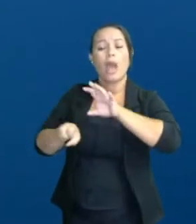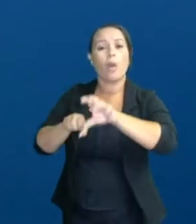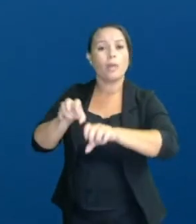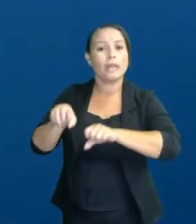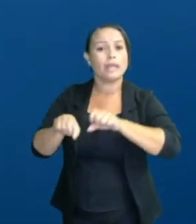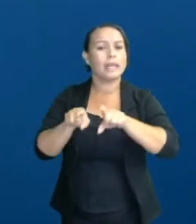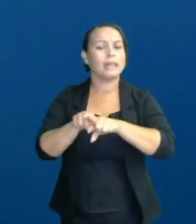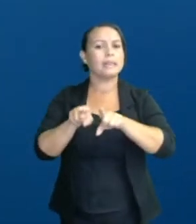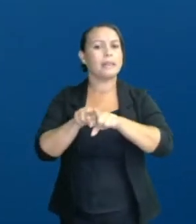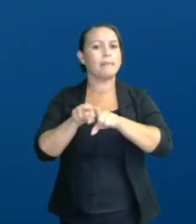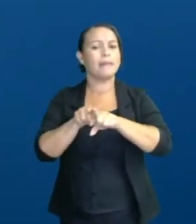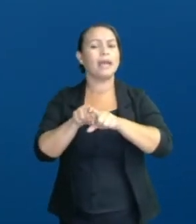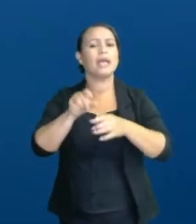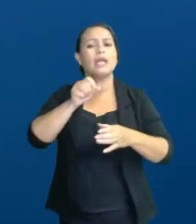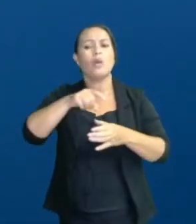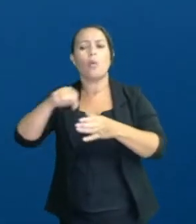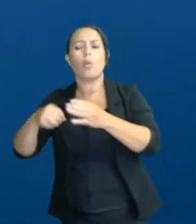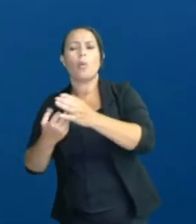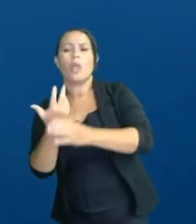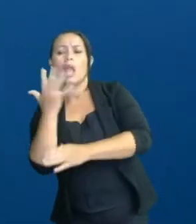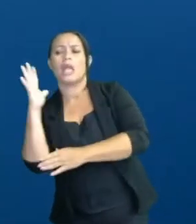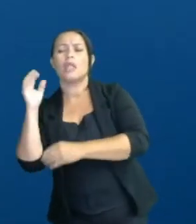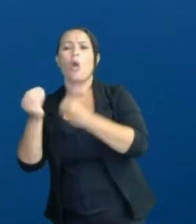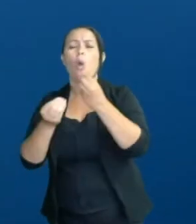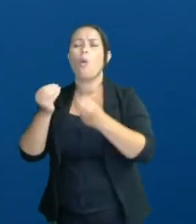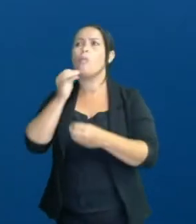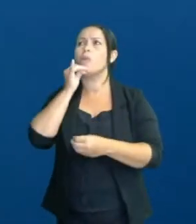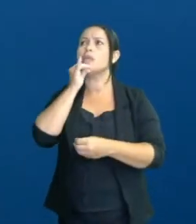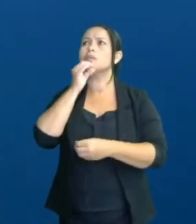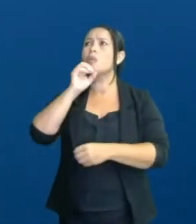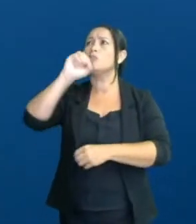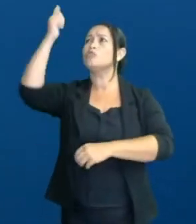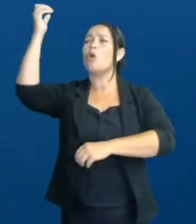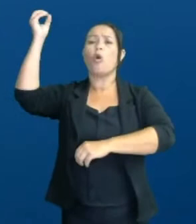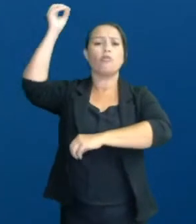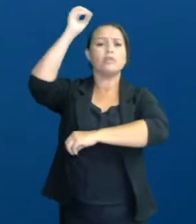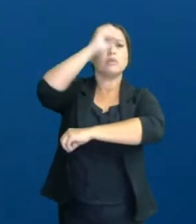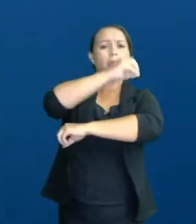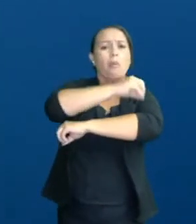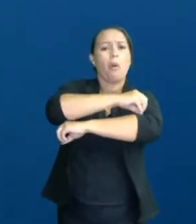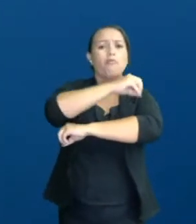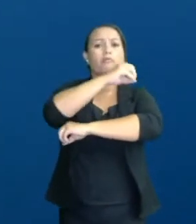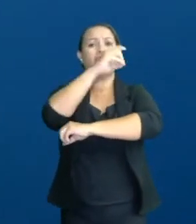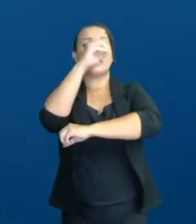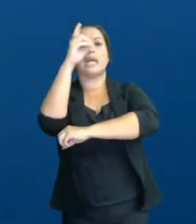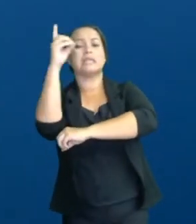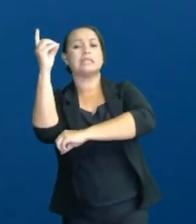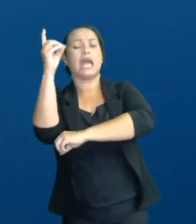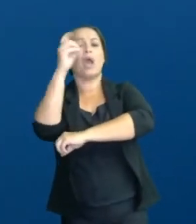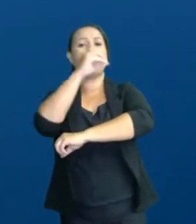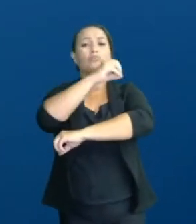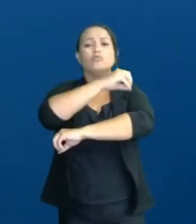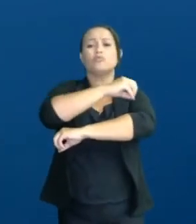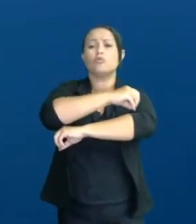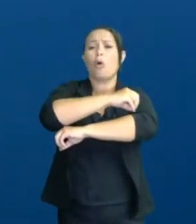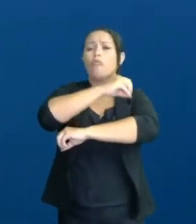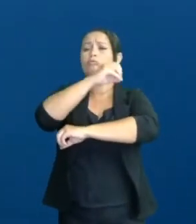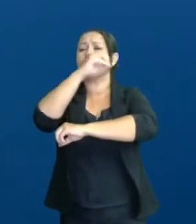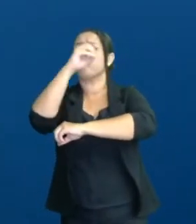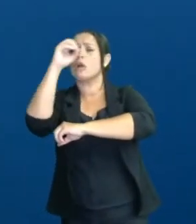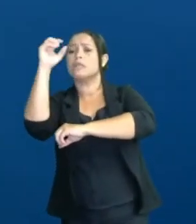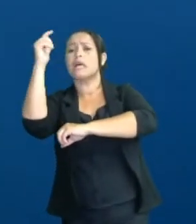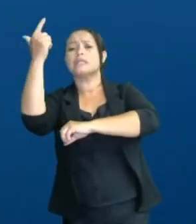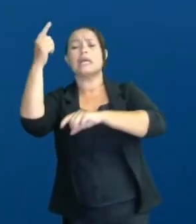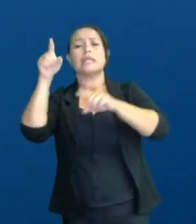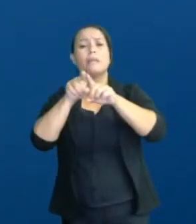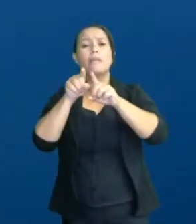Ou então saber mais ou menos quando é que o sol vai se pôr, quando é que o sol vai nascer, quando o sol está mais quente, quando o